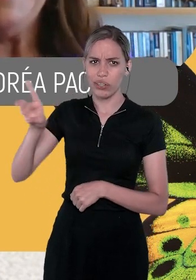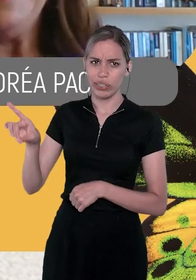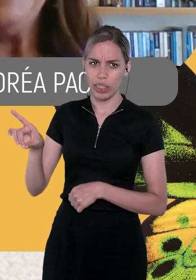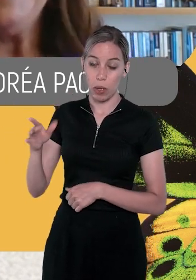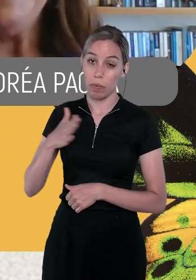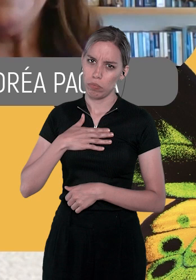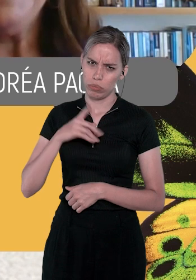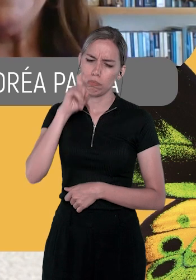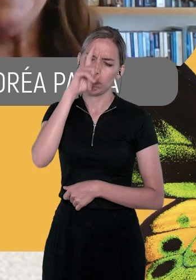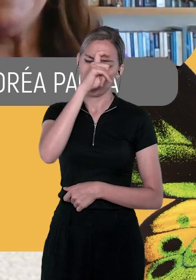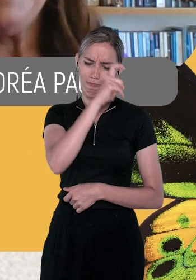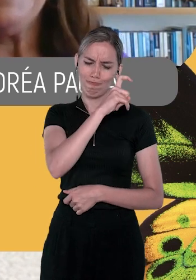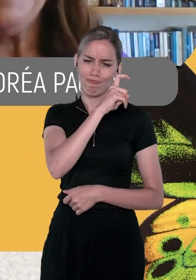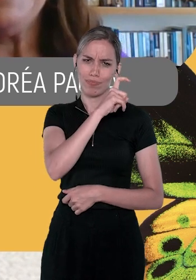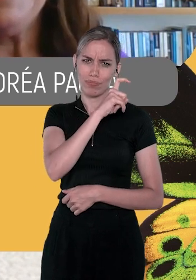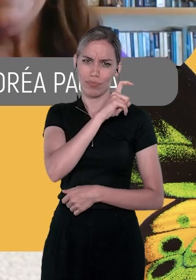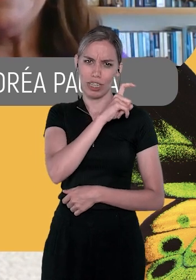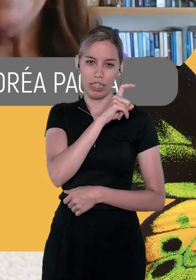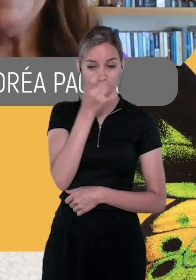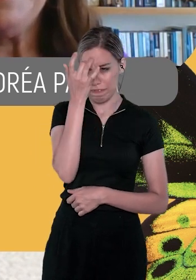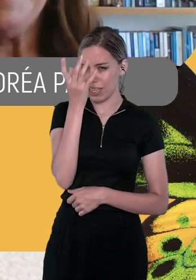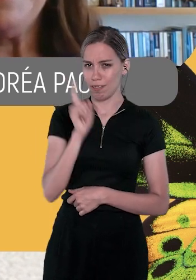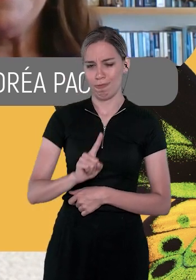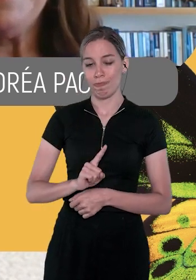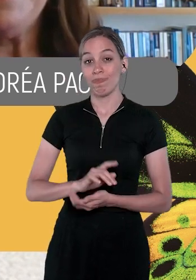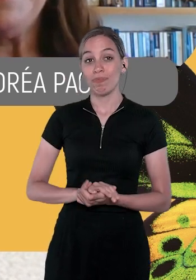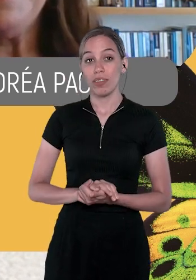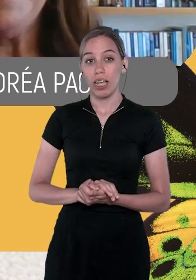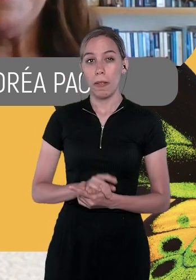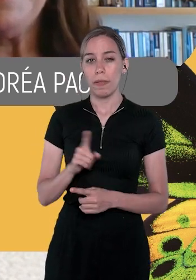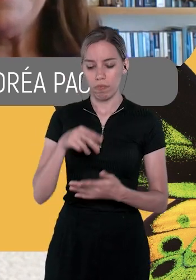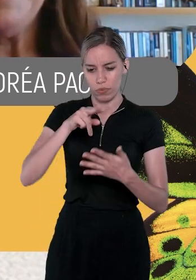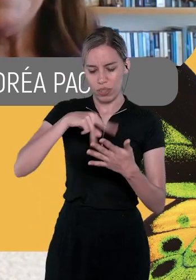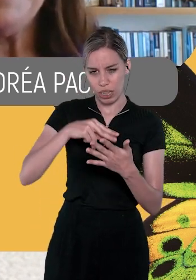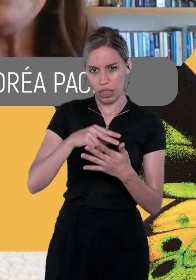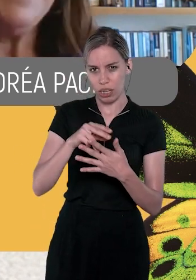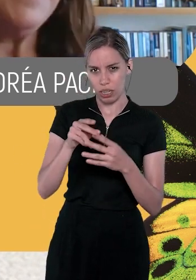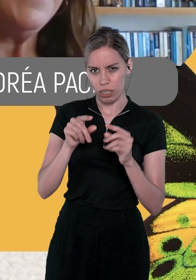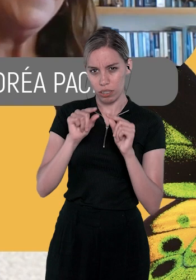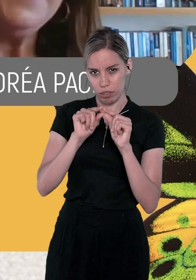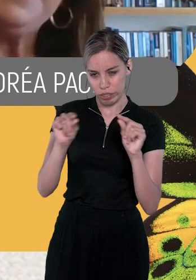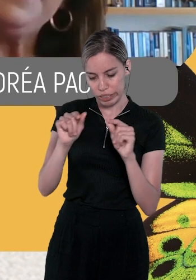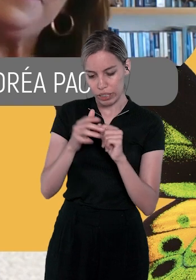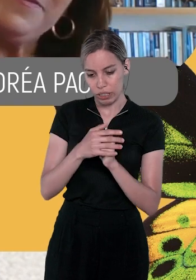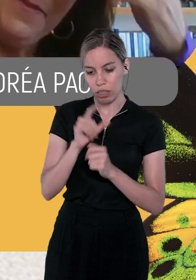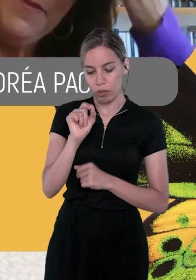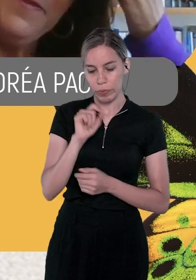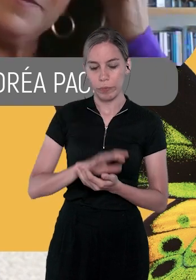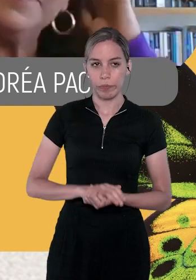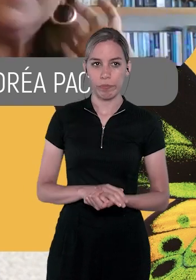Foi difícil, não foi uma coisa fácil, não. Mas eu vou ler só um trechinho, Afonso, para terminar, que